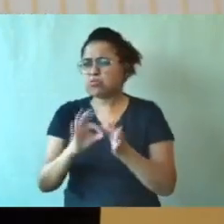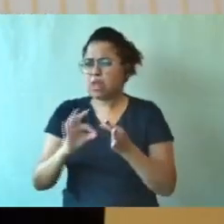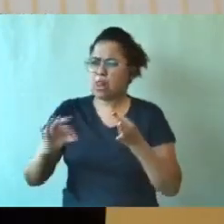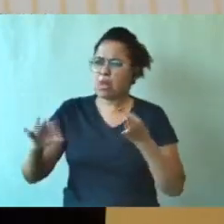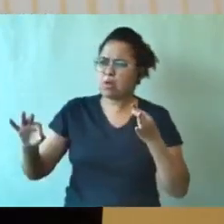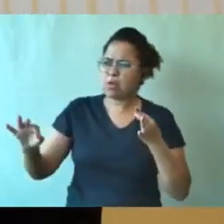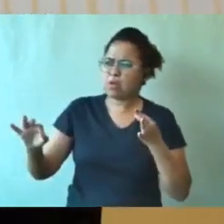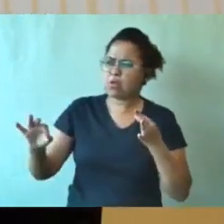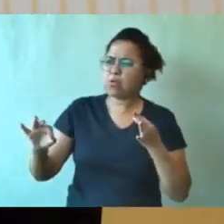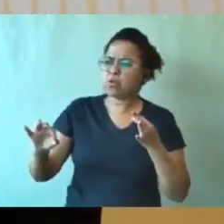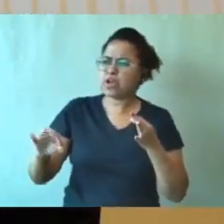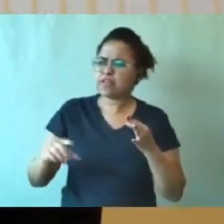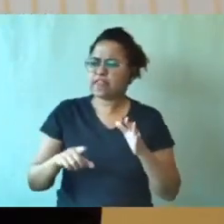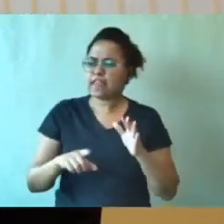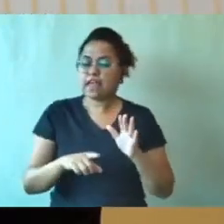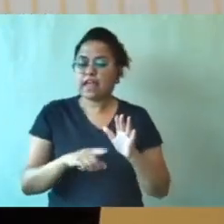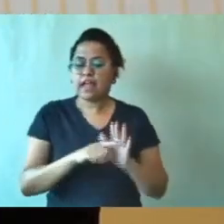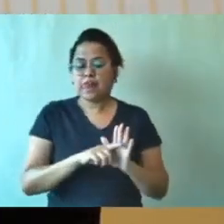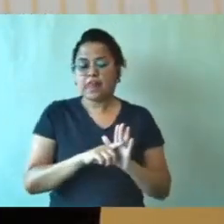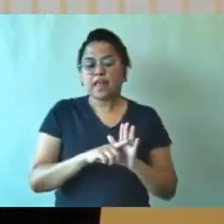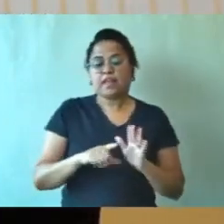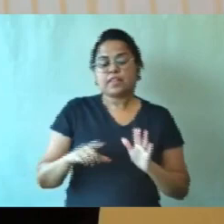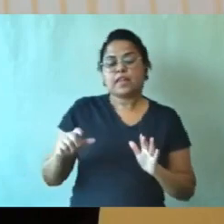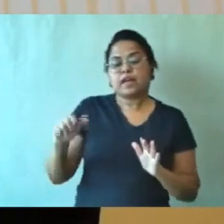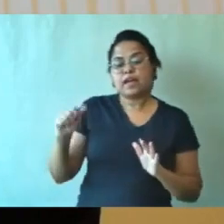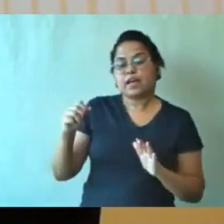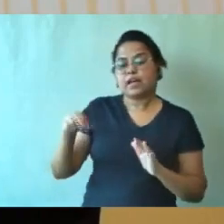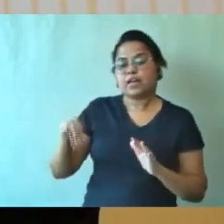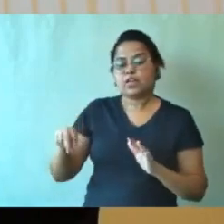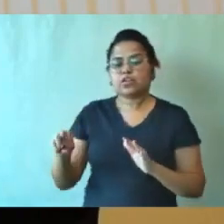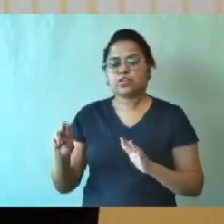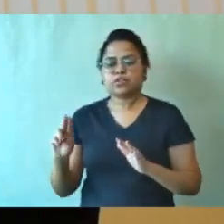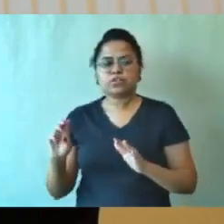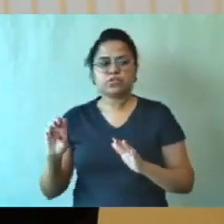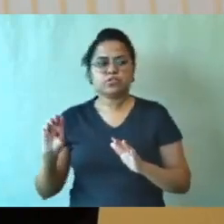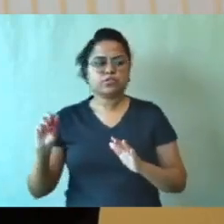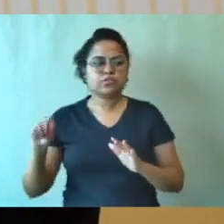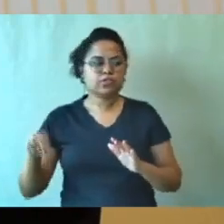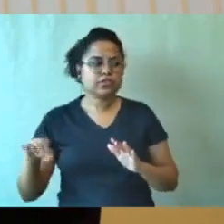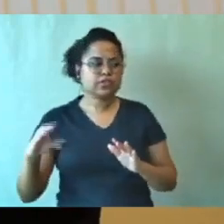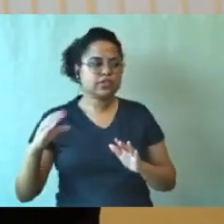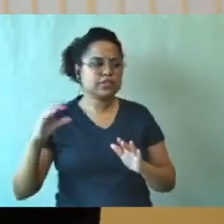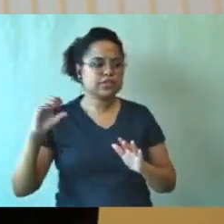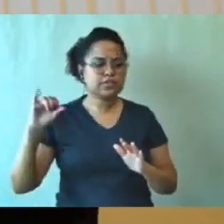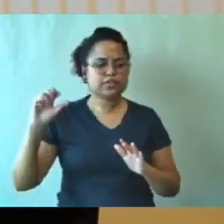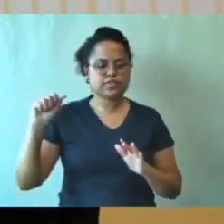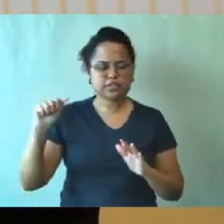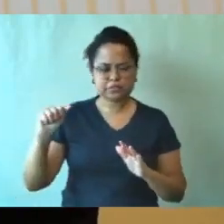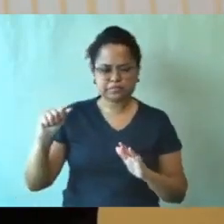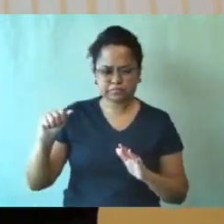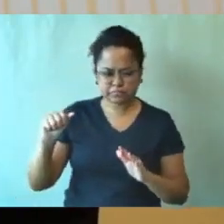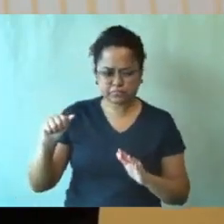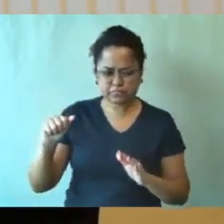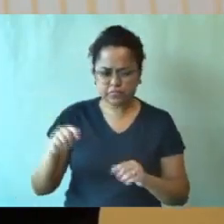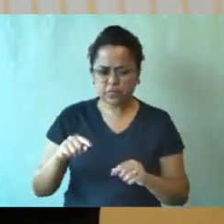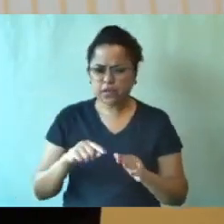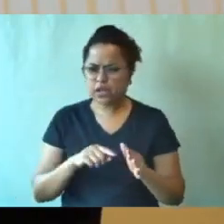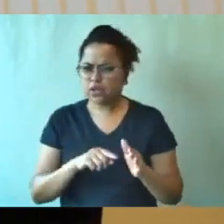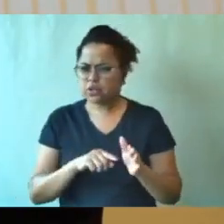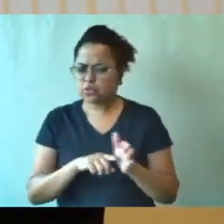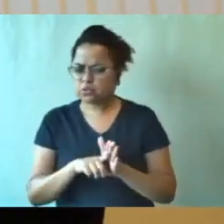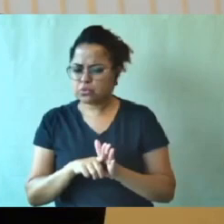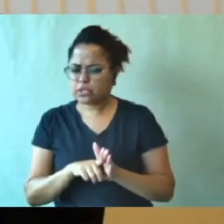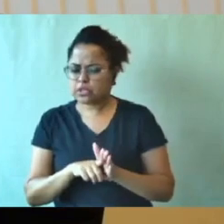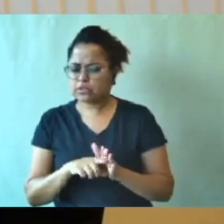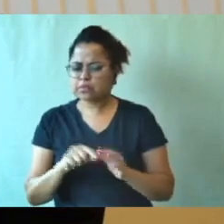8987, que é a anuência prévia, né? Nesse caso, nós não transferimos concessão e nem transferimos o controle societário do